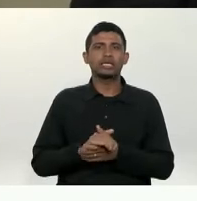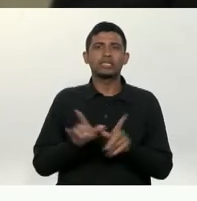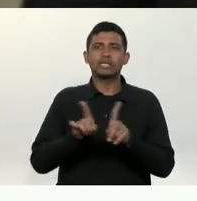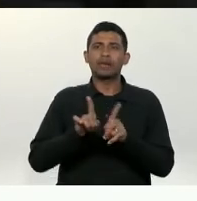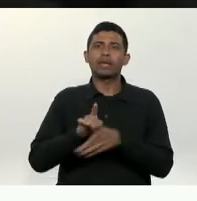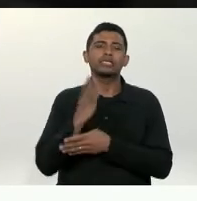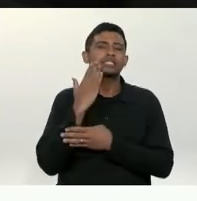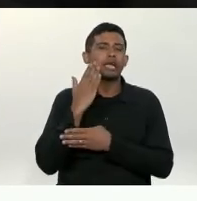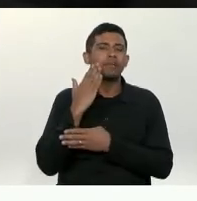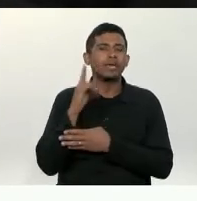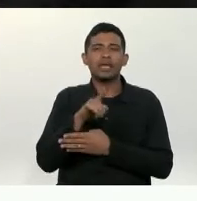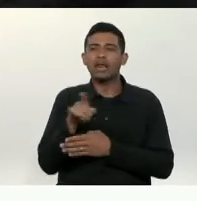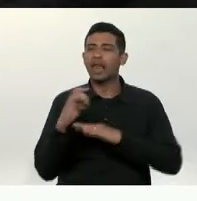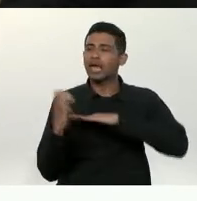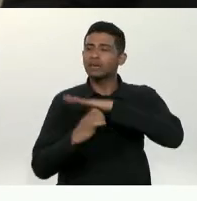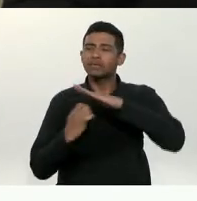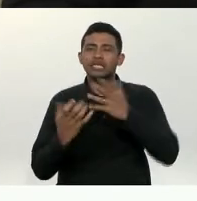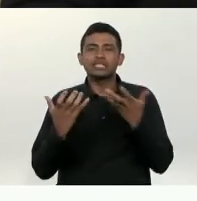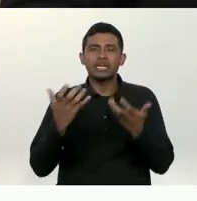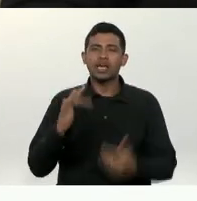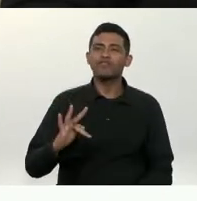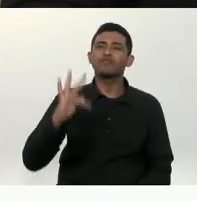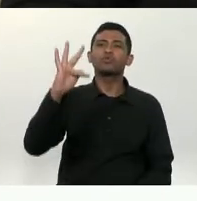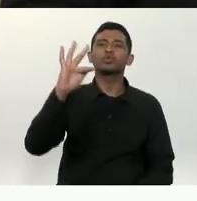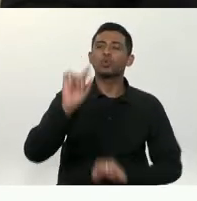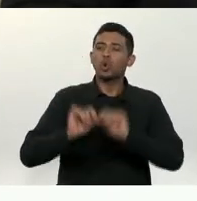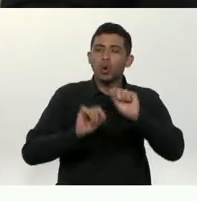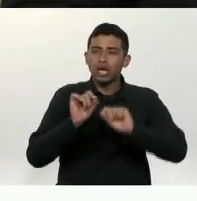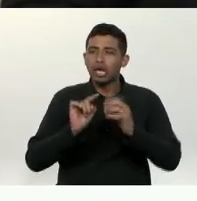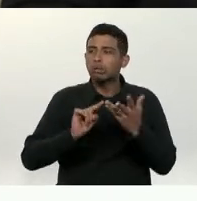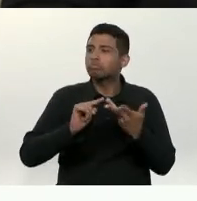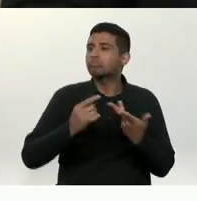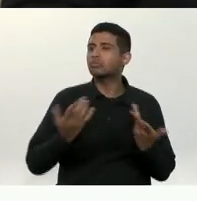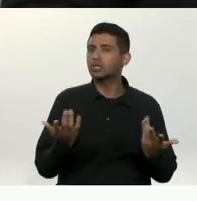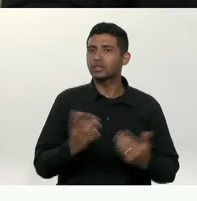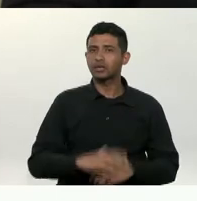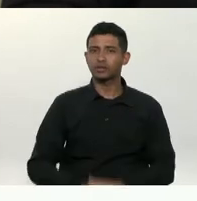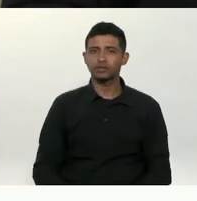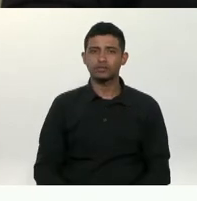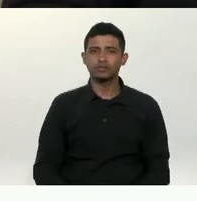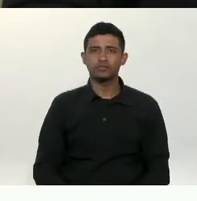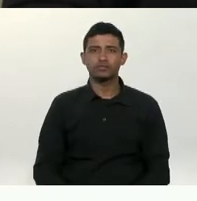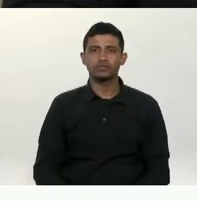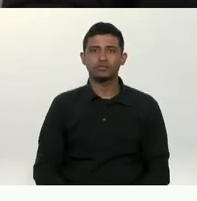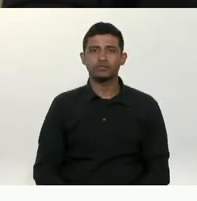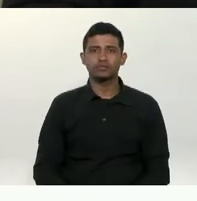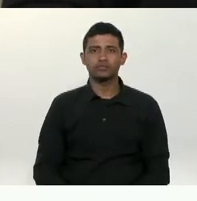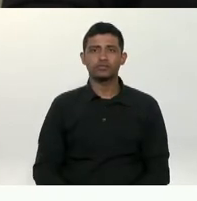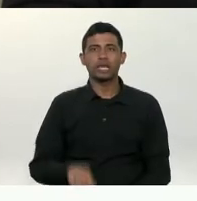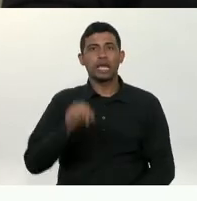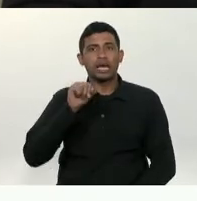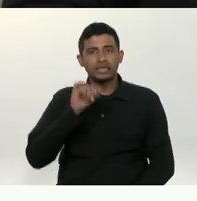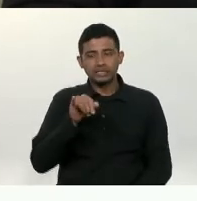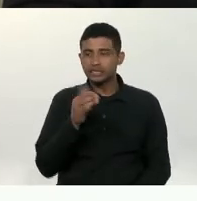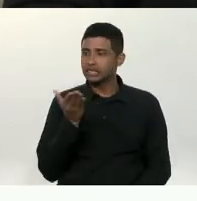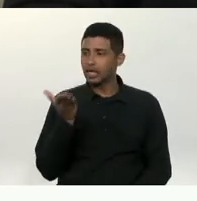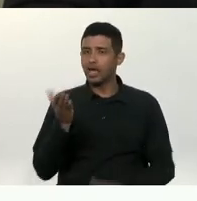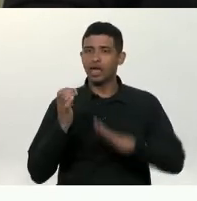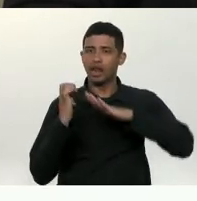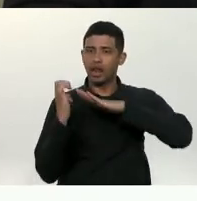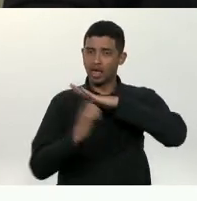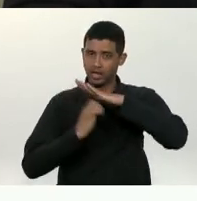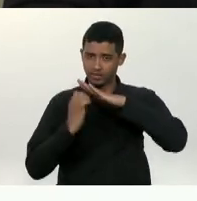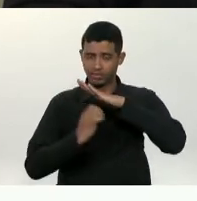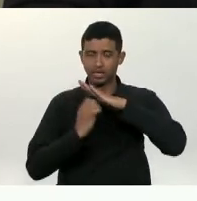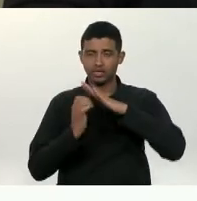empresa para a concessão do futuro, se realmente ela está, né, a